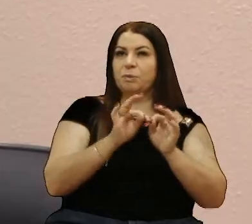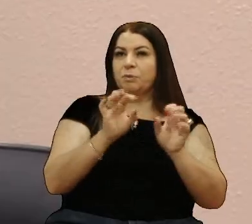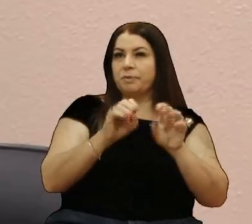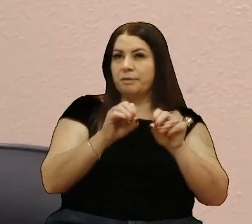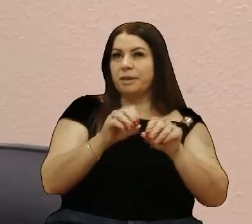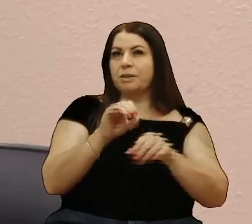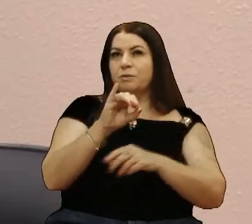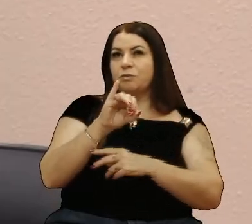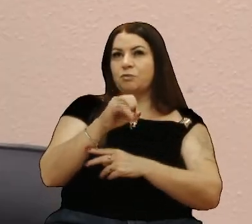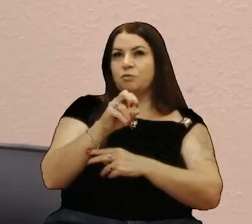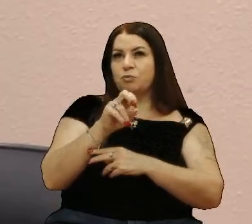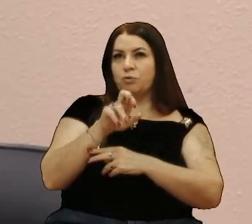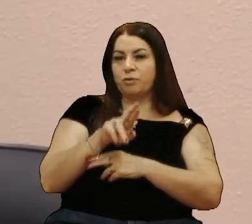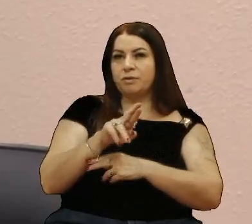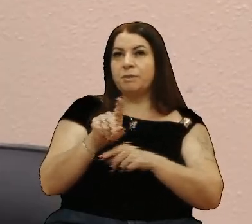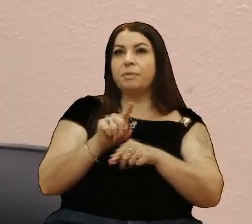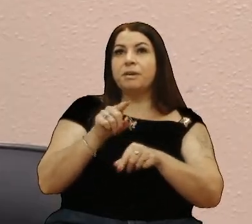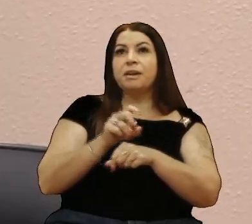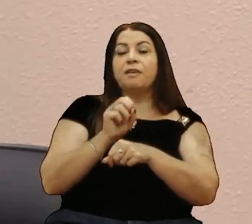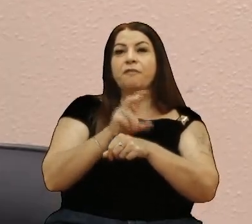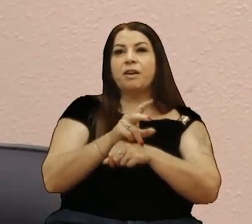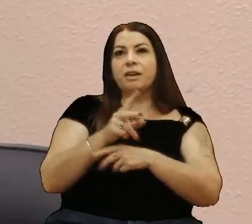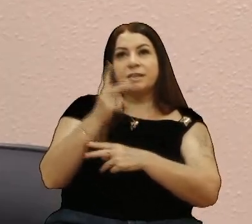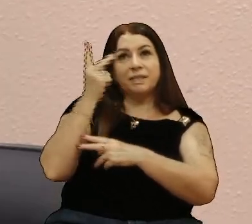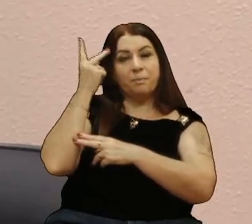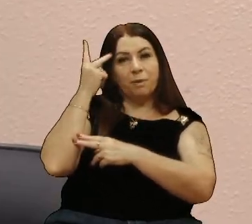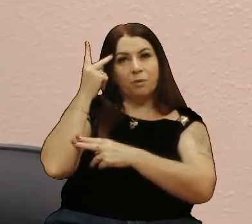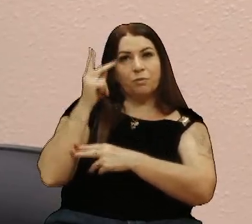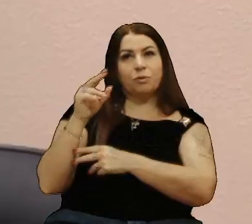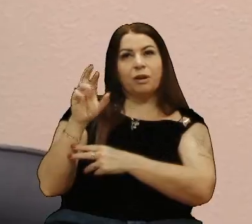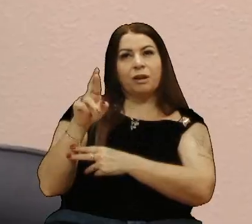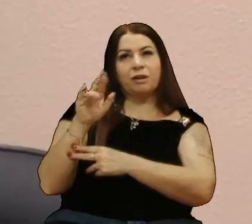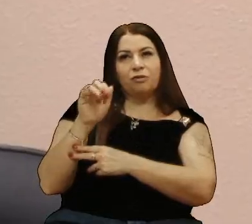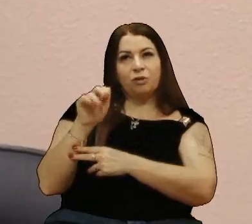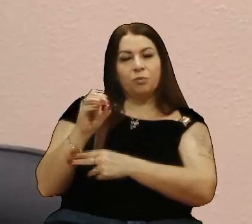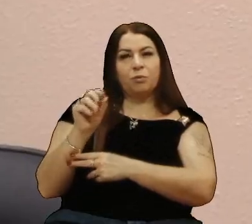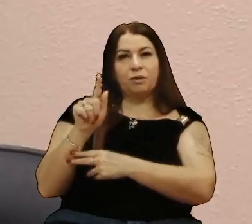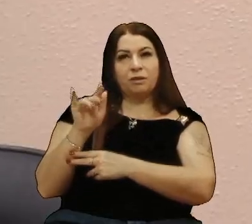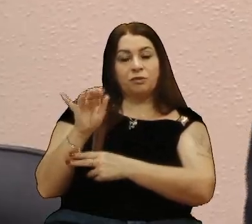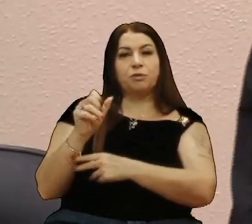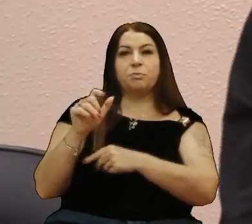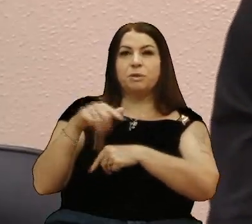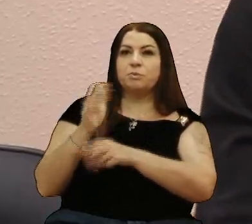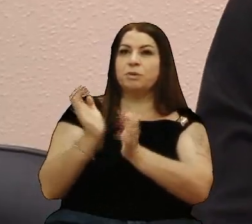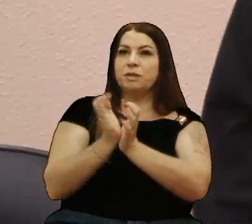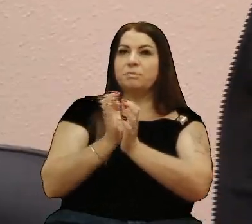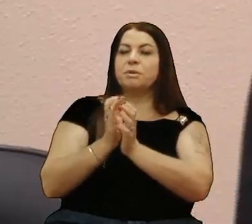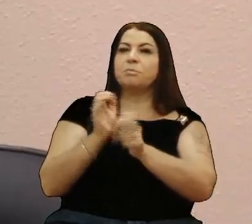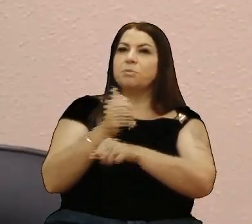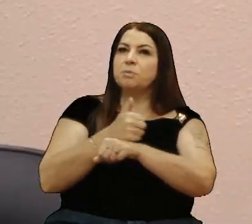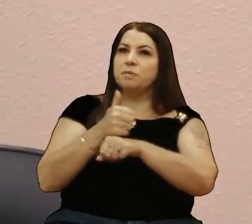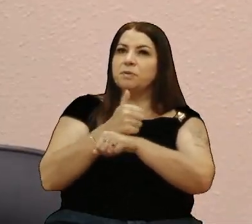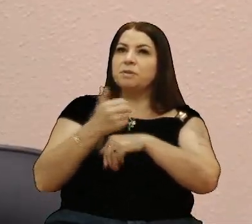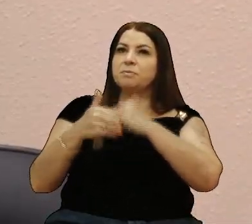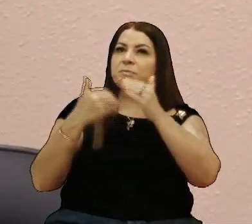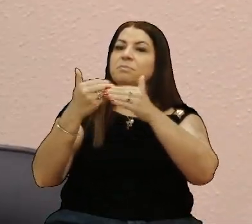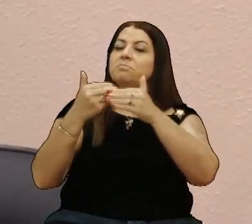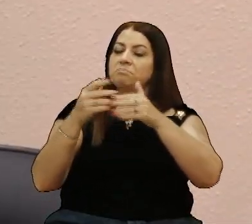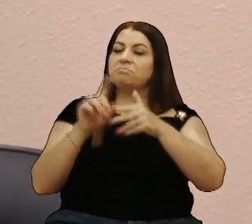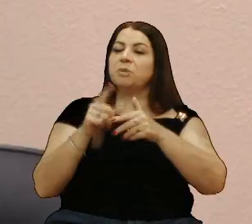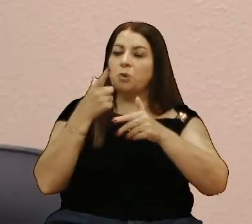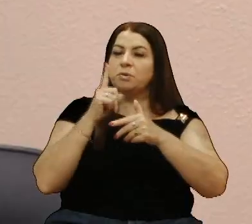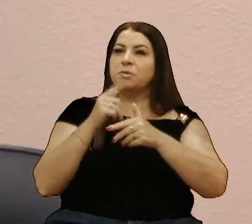César Nunes garantiu a vaga contra o São Paulo de Rio Grande. Aqui mais uma equipe profissional de Caxias do Sul com uma carreira